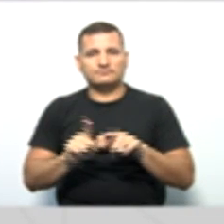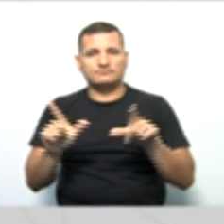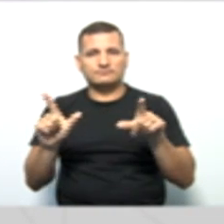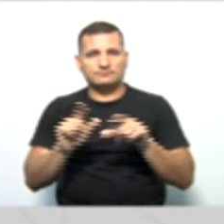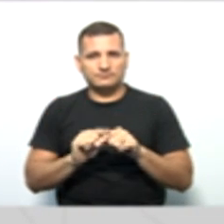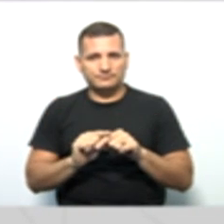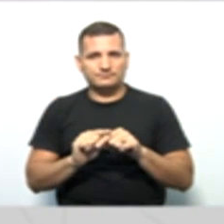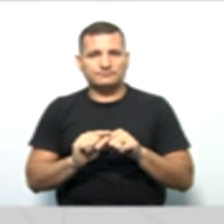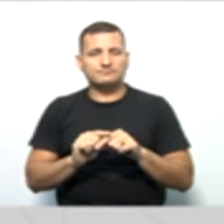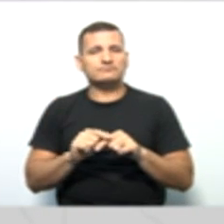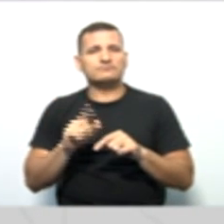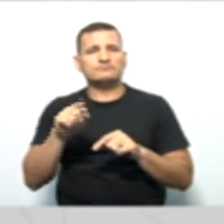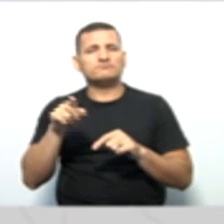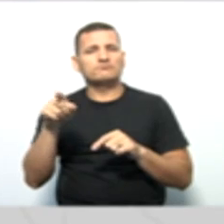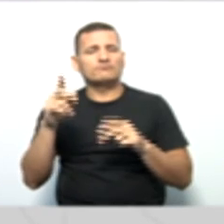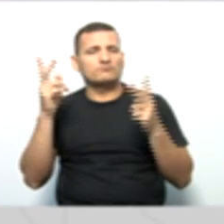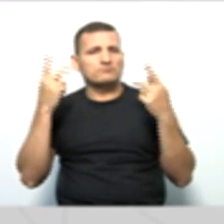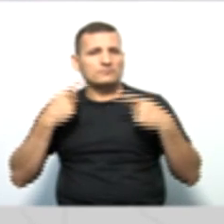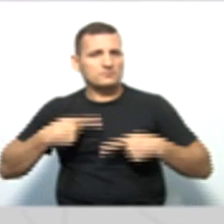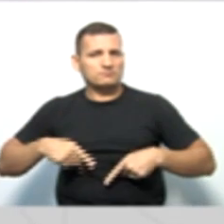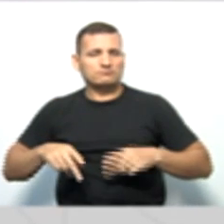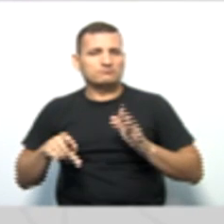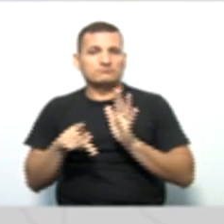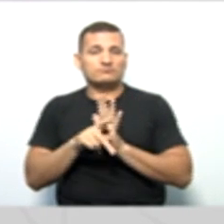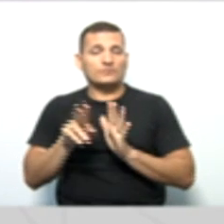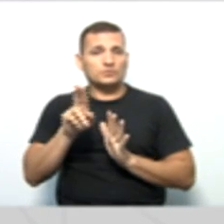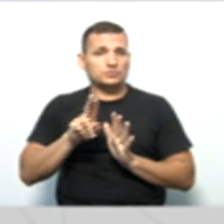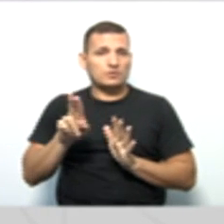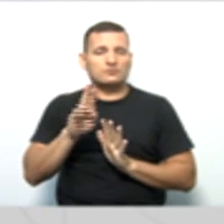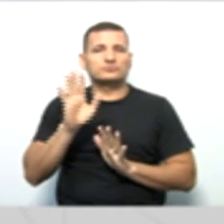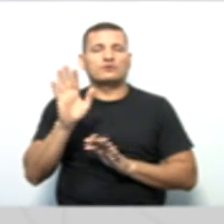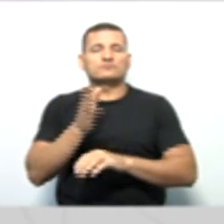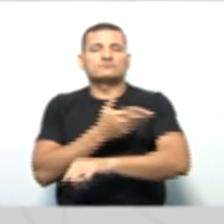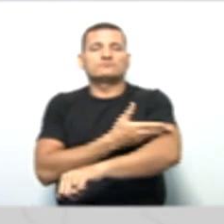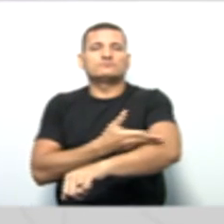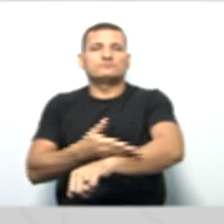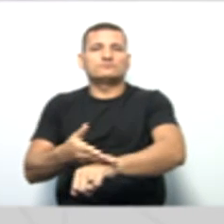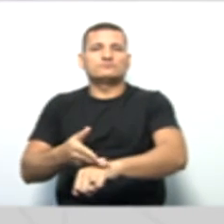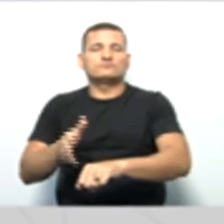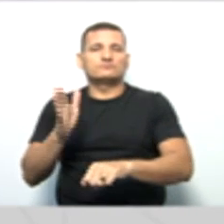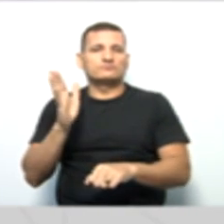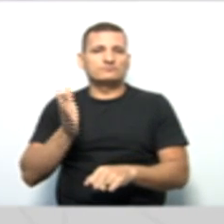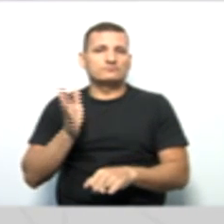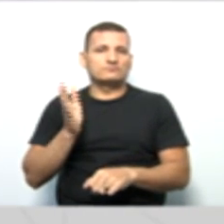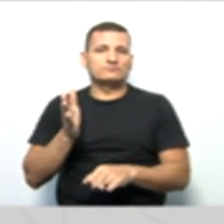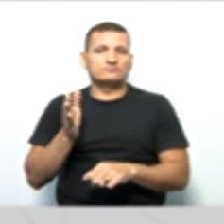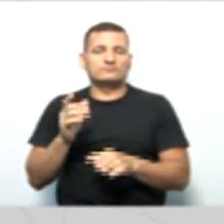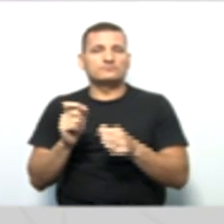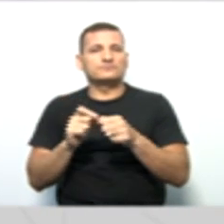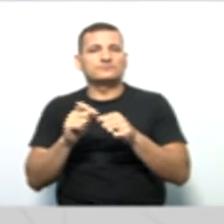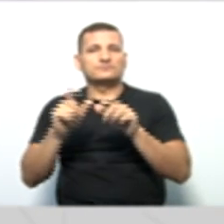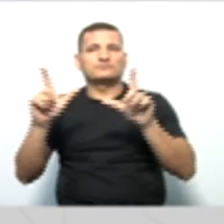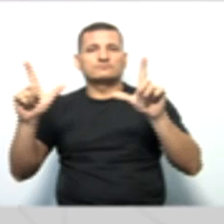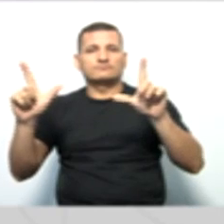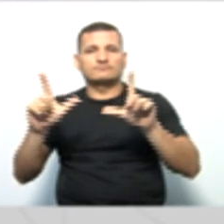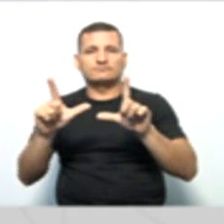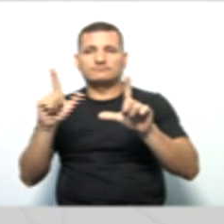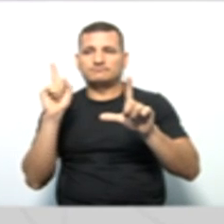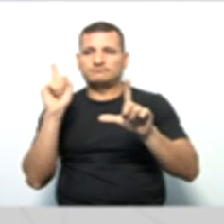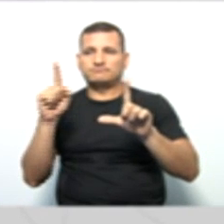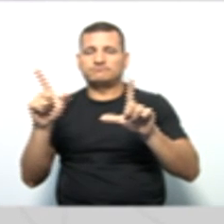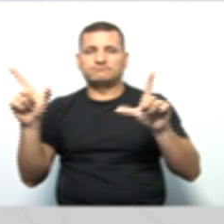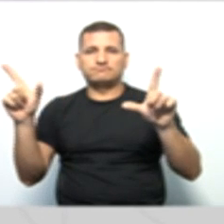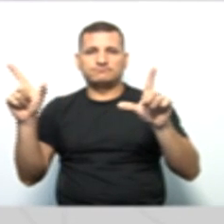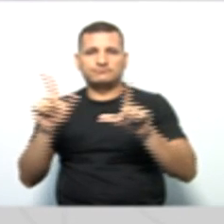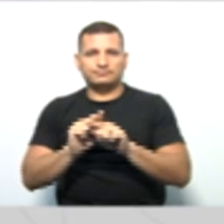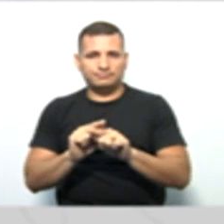aí é um fator humano. O meu usuário, ele já está habituado a realizar o fechamento através dessa opção,